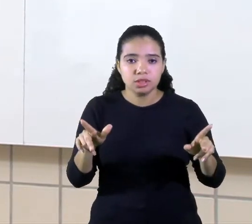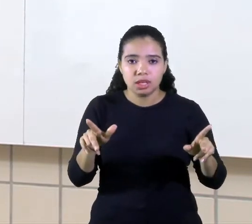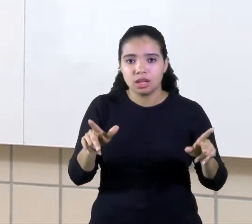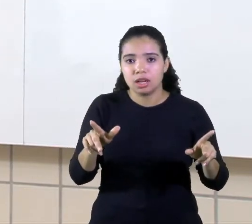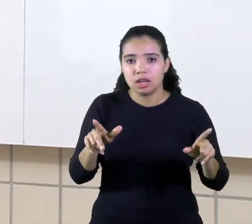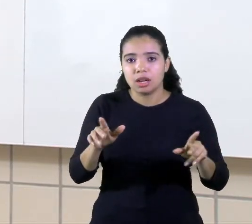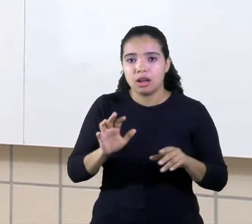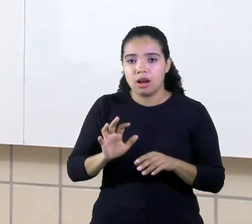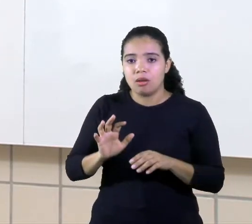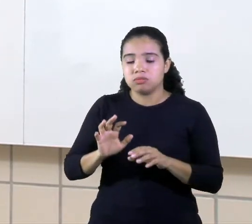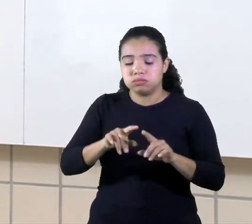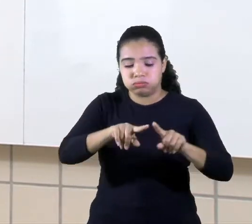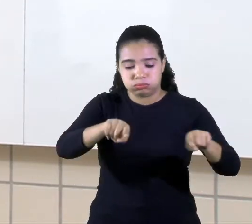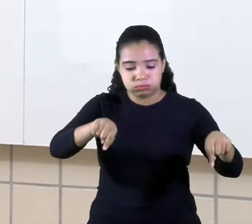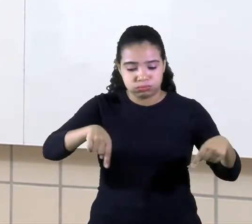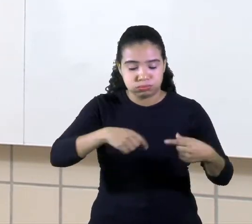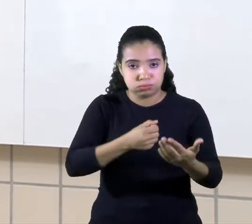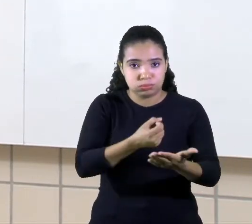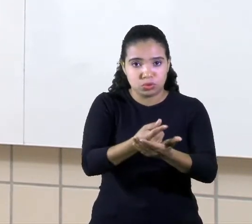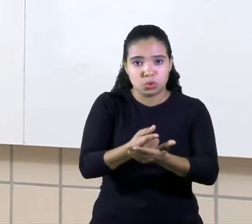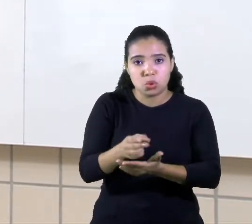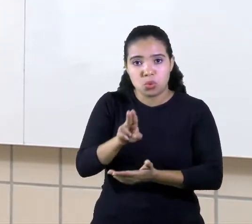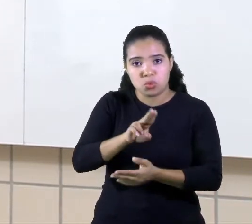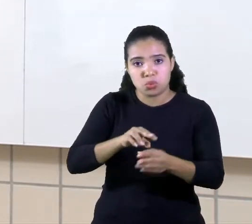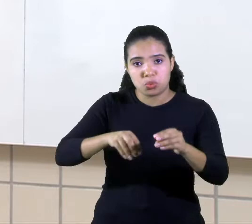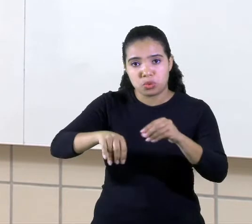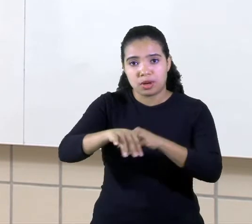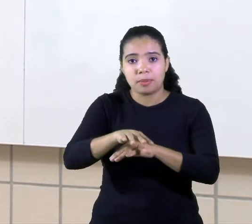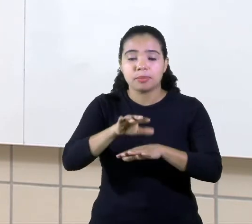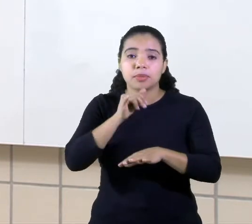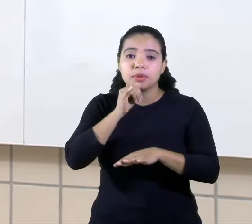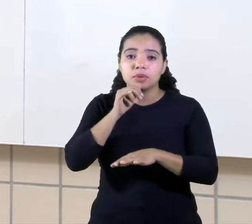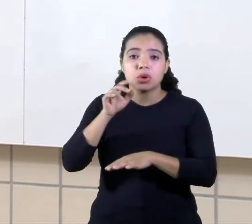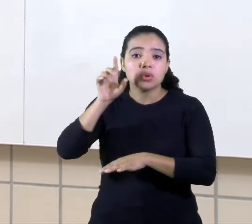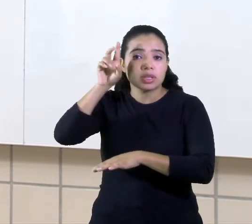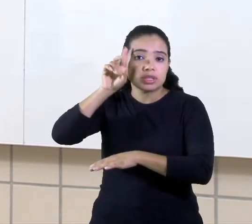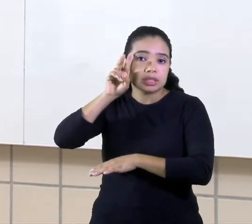da posse e uso da terra, nós temos lá nos Estados Unidos, em